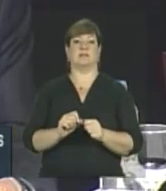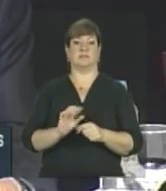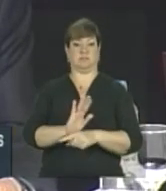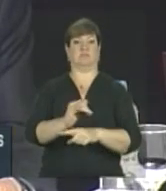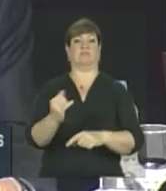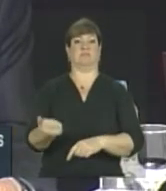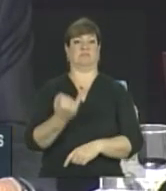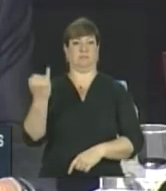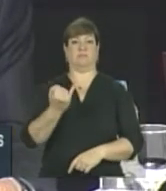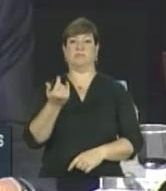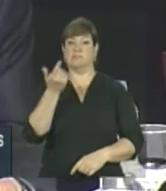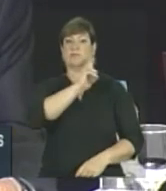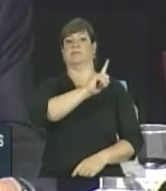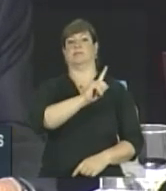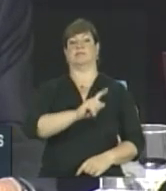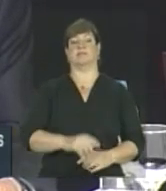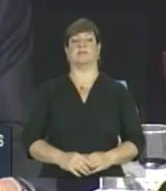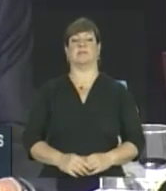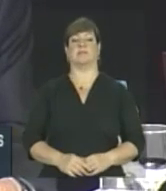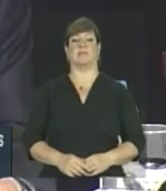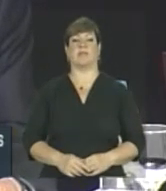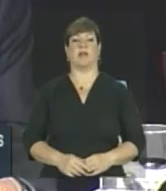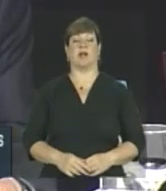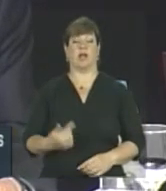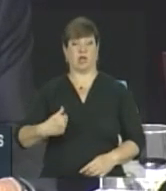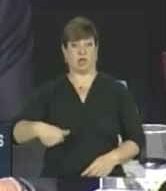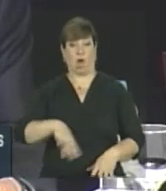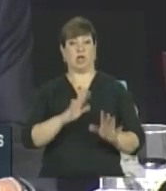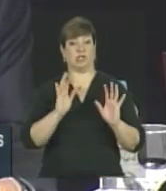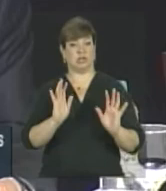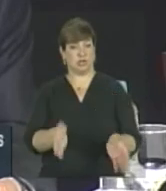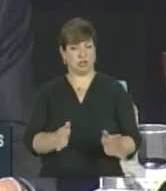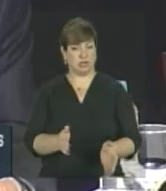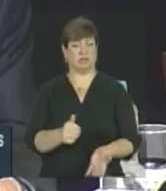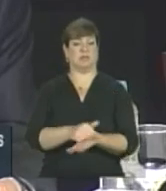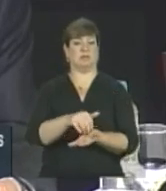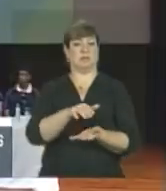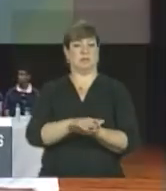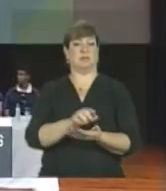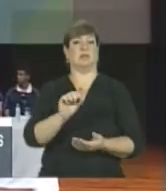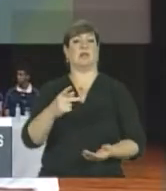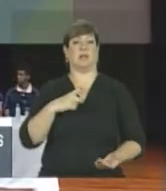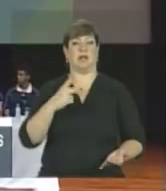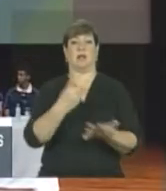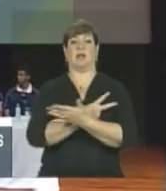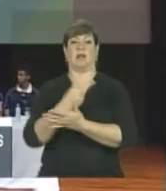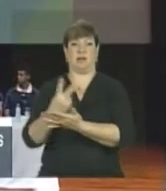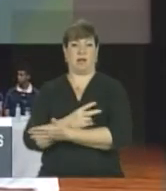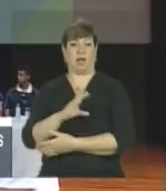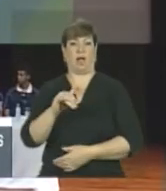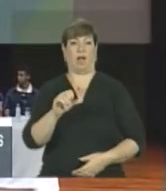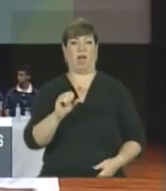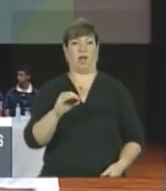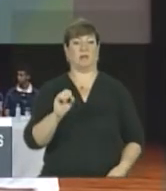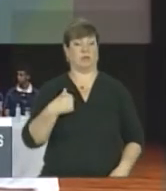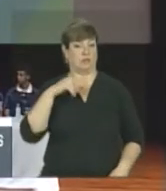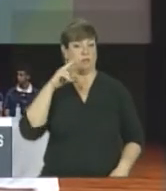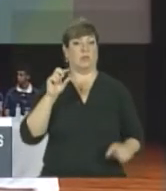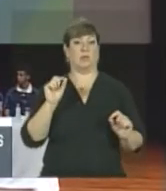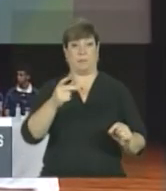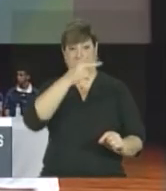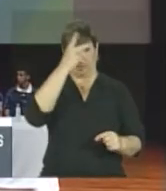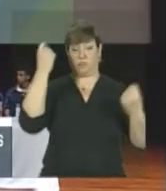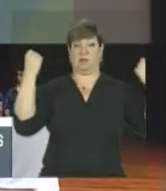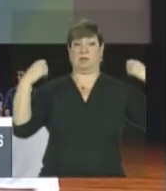diferença. Nós já registramos casos, eu vi, de atletas que não